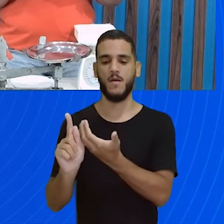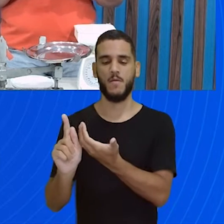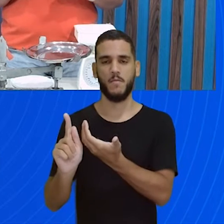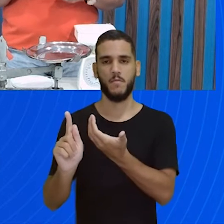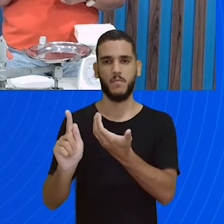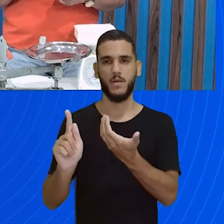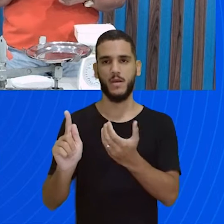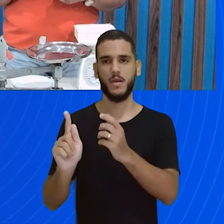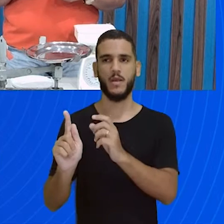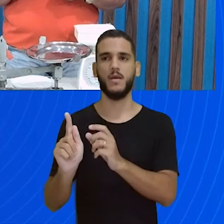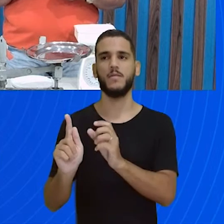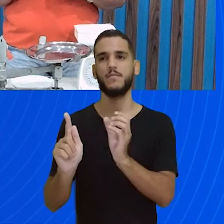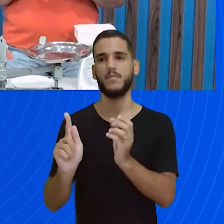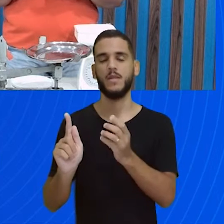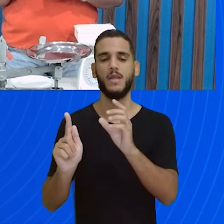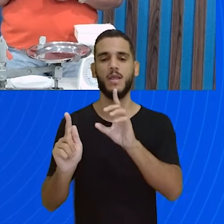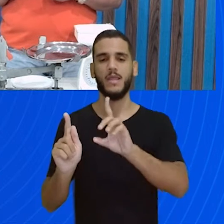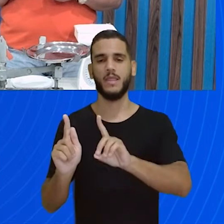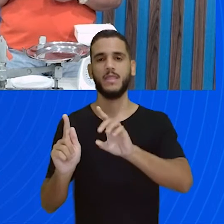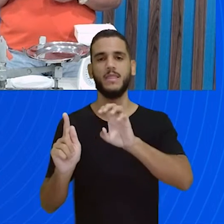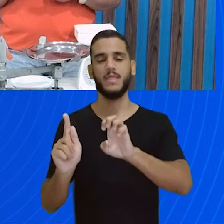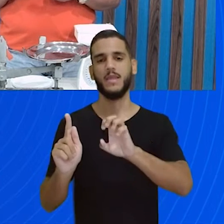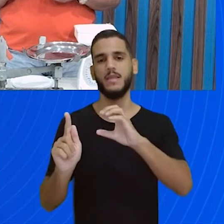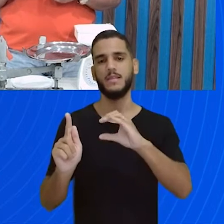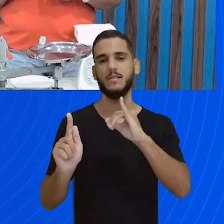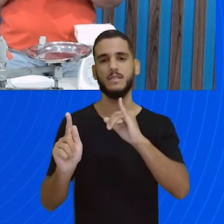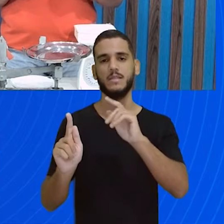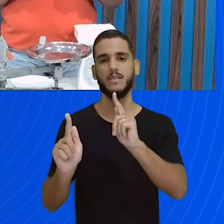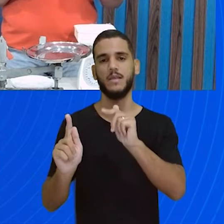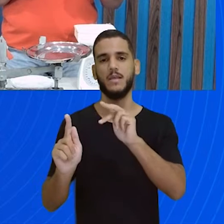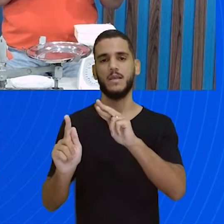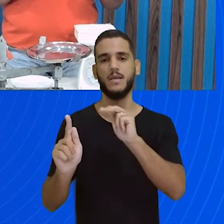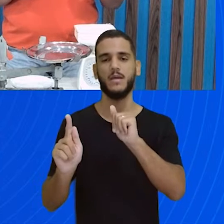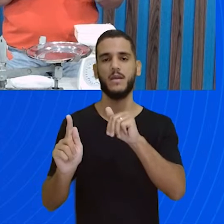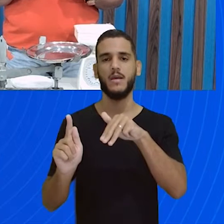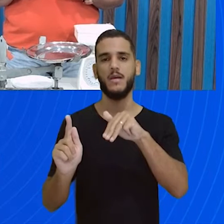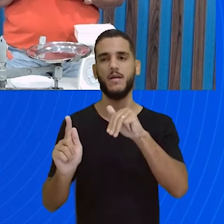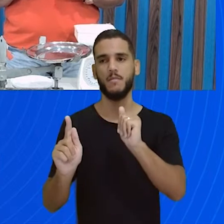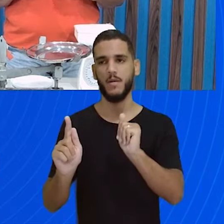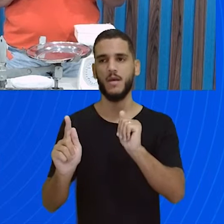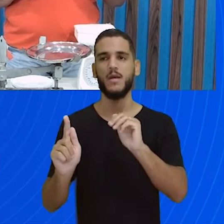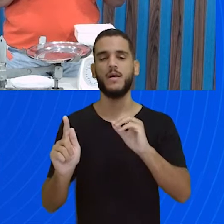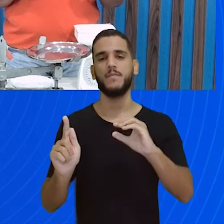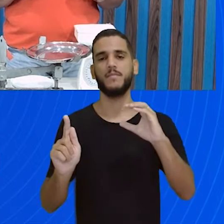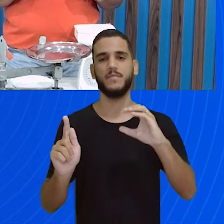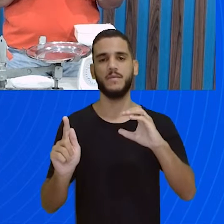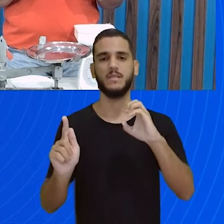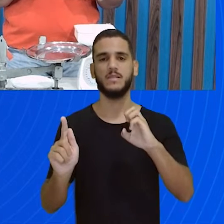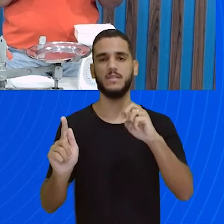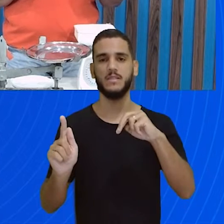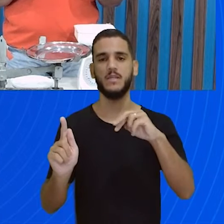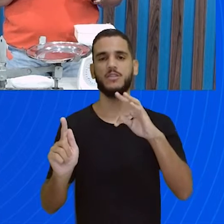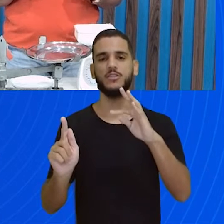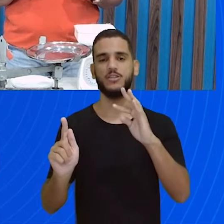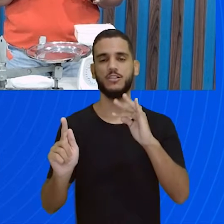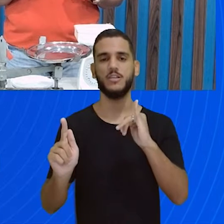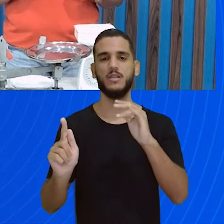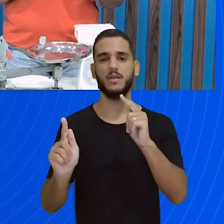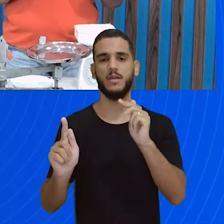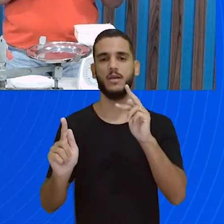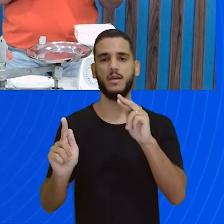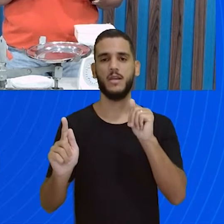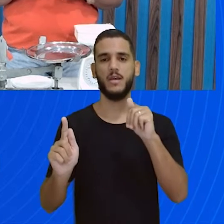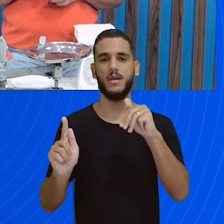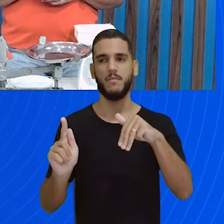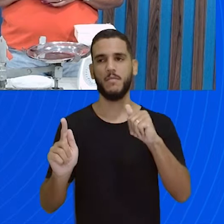decigrama, centigrama, miligrama, né? Para o outro lado eu tenho decagrama, hectograma